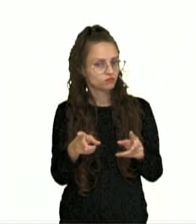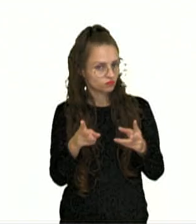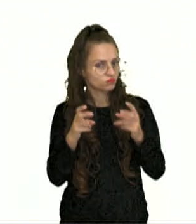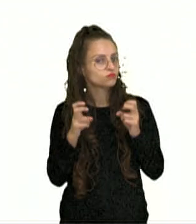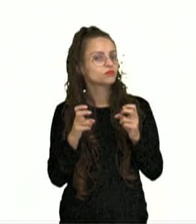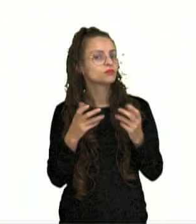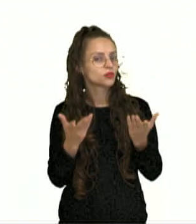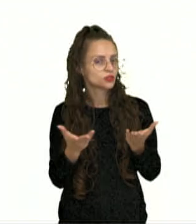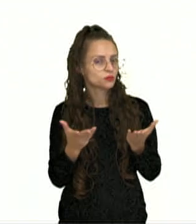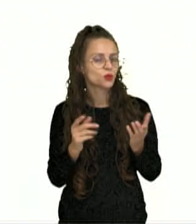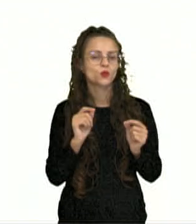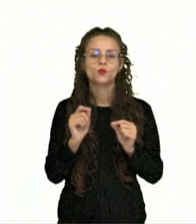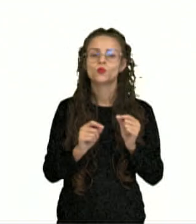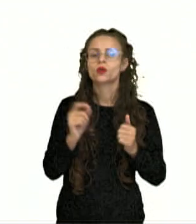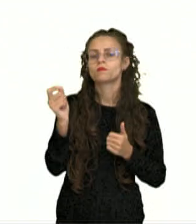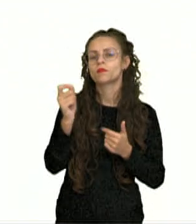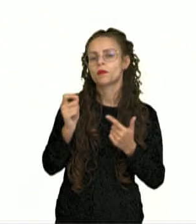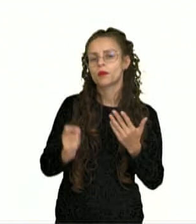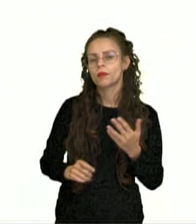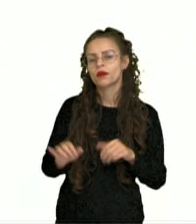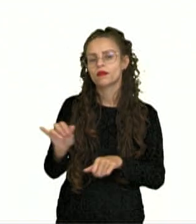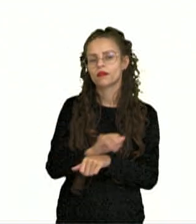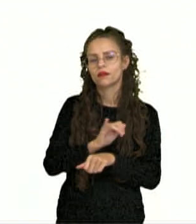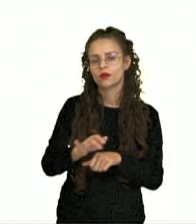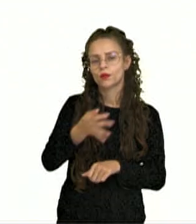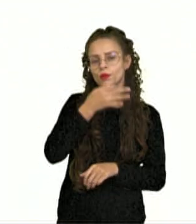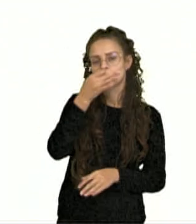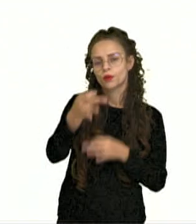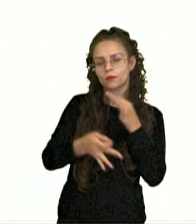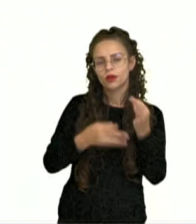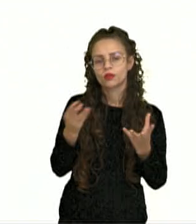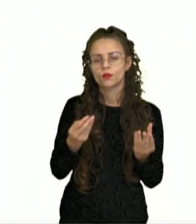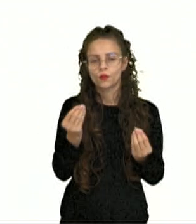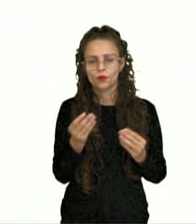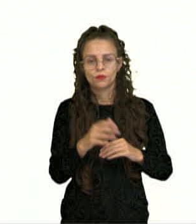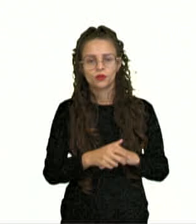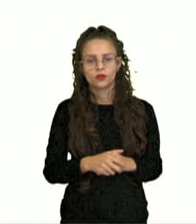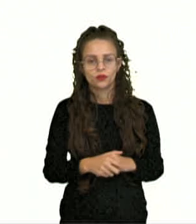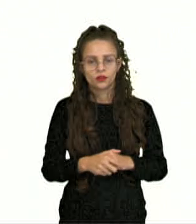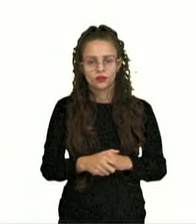perceber quais são os argumentos, como que está sendo tratado.